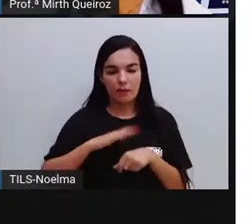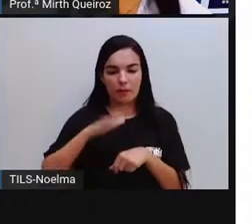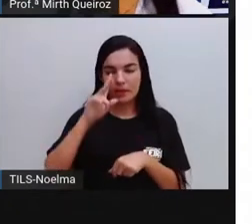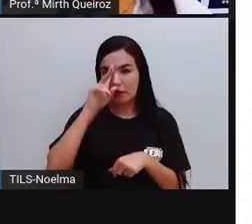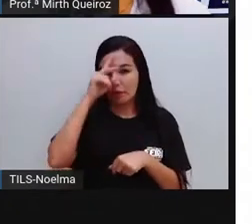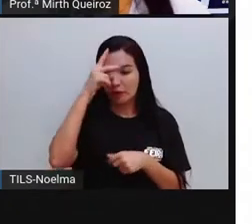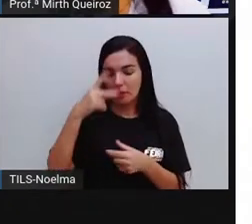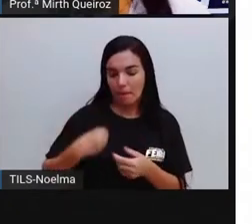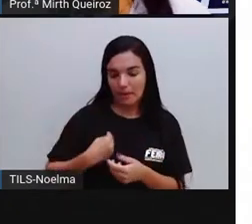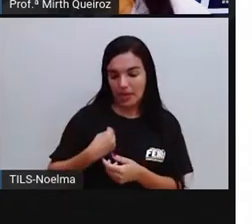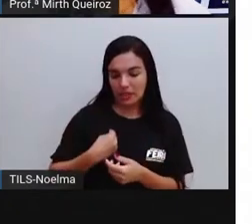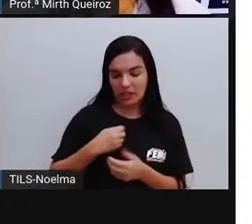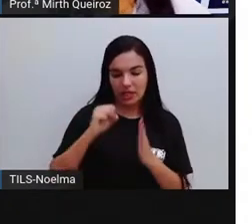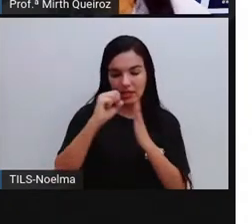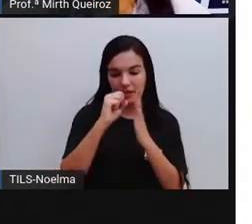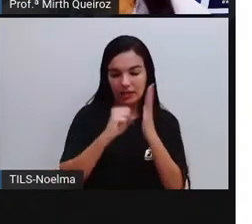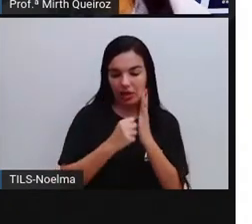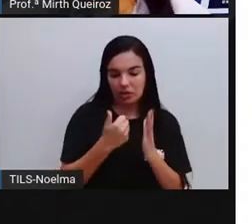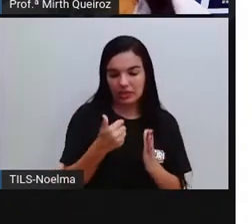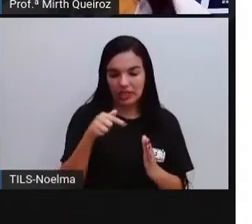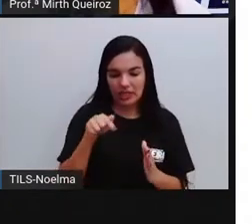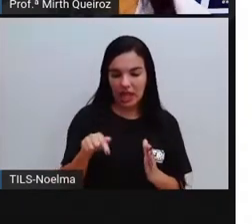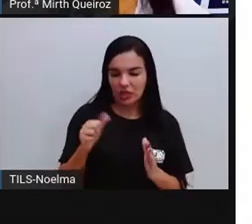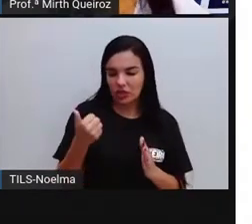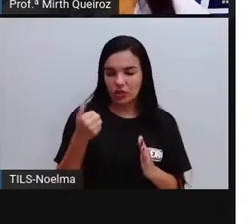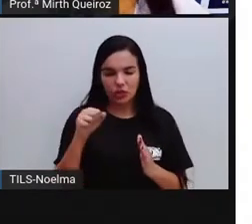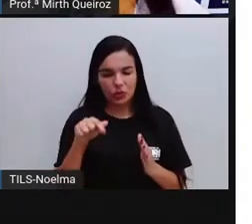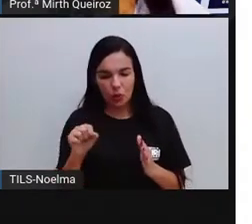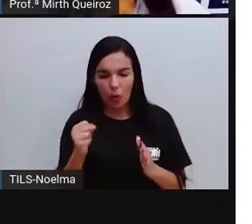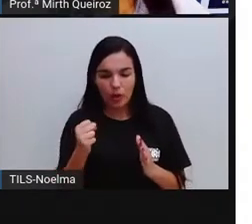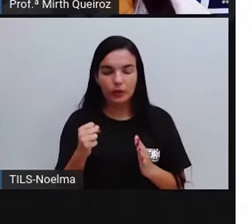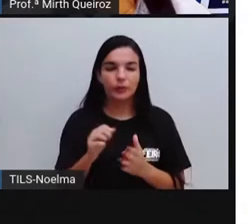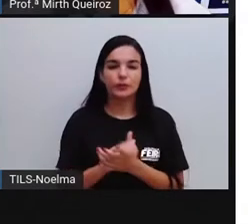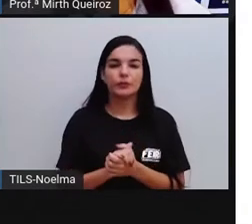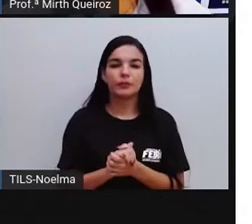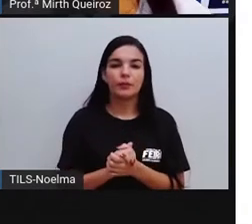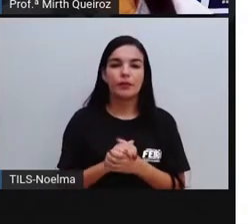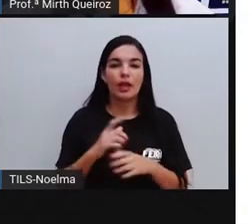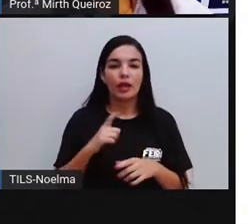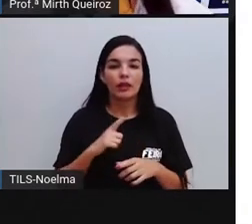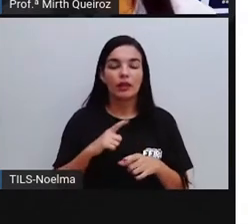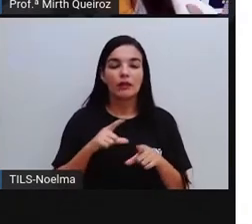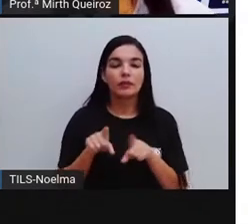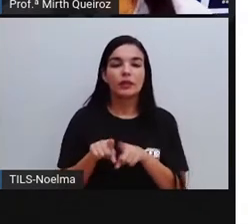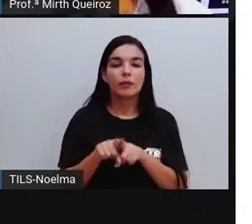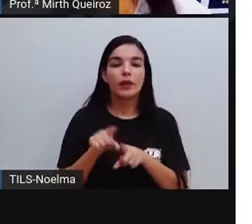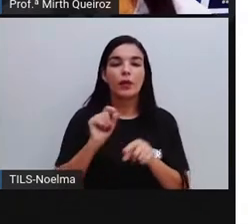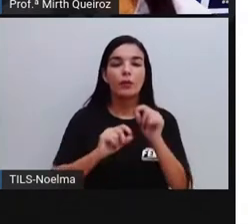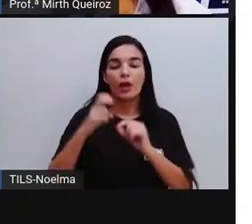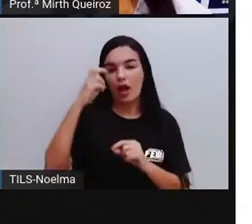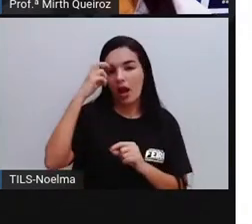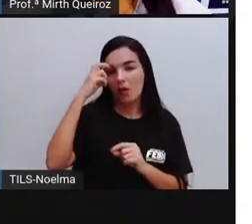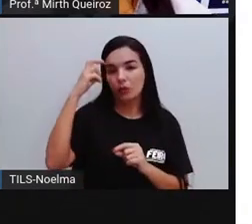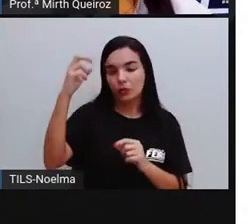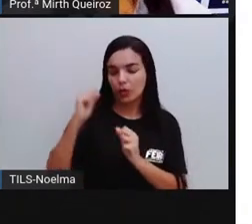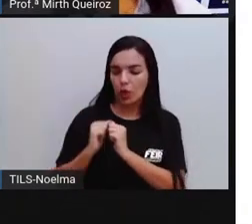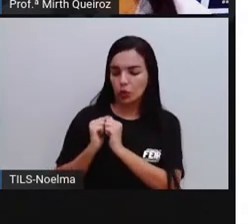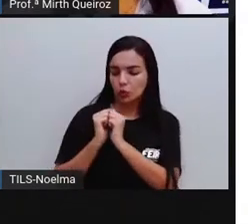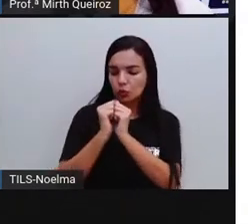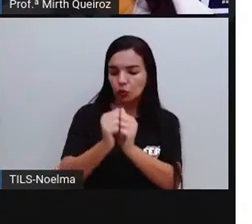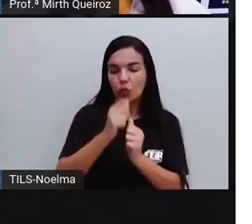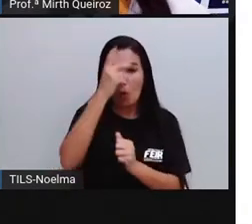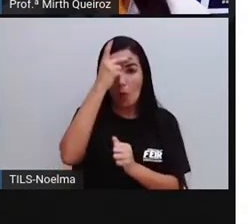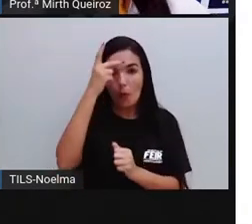presentes lá no século XVII, XVIII, XIX, né? E com isso, a cultura ia junto com o povo, né? Em especial